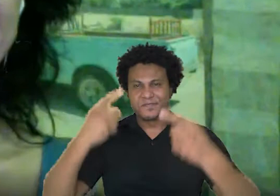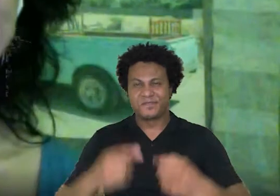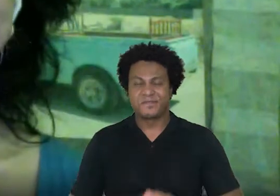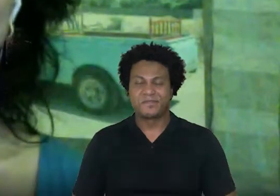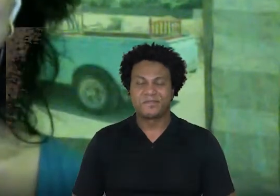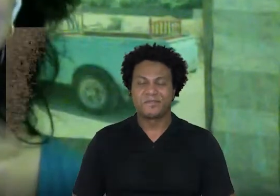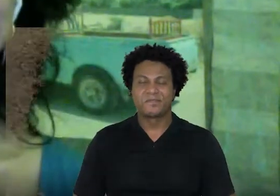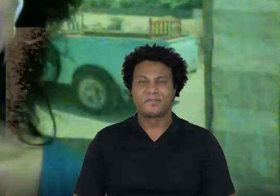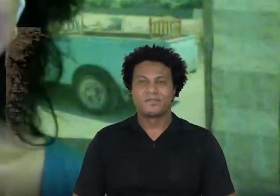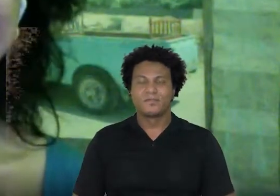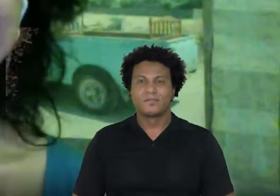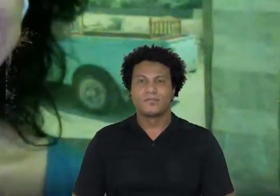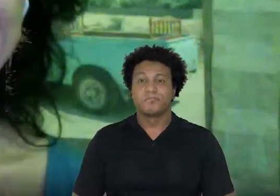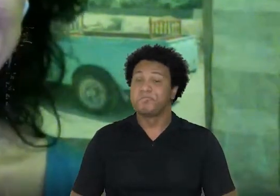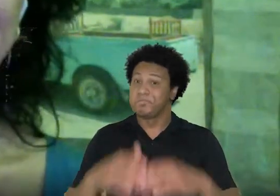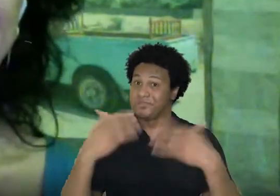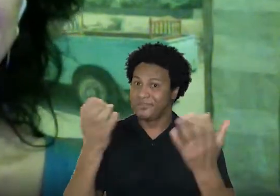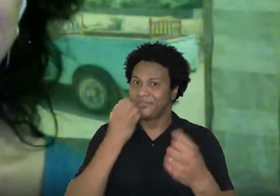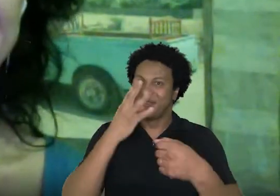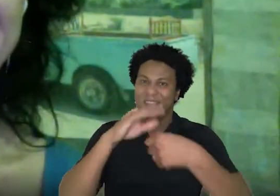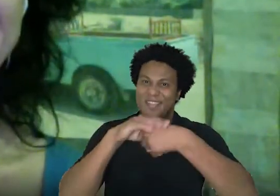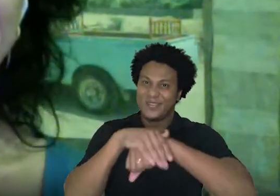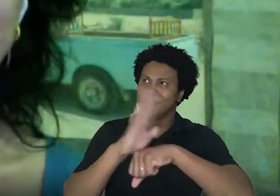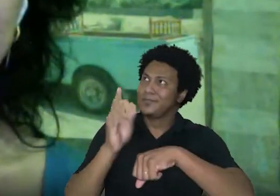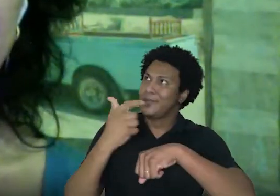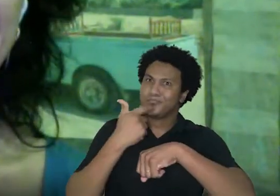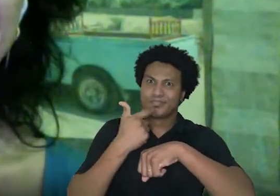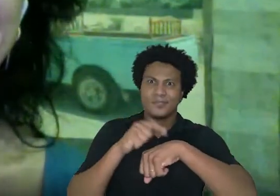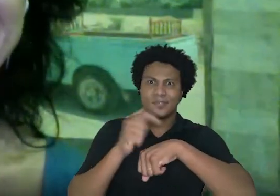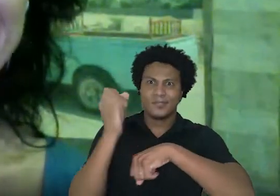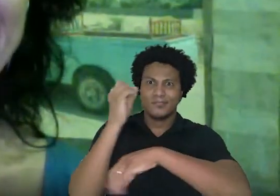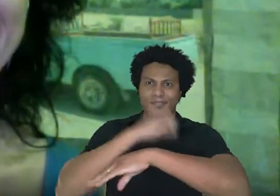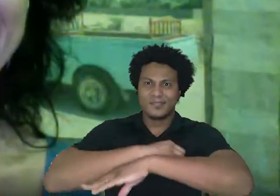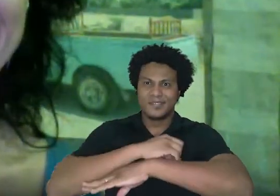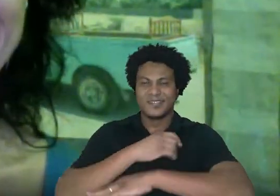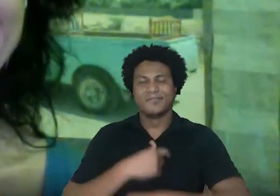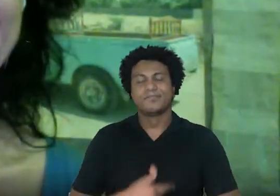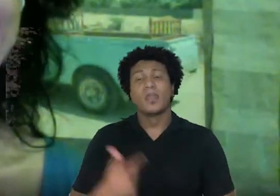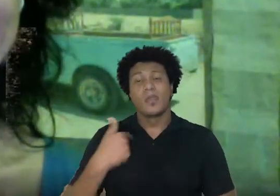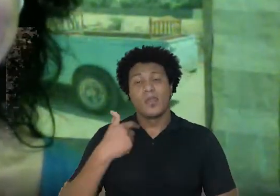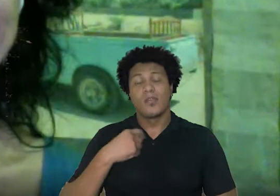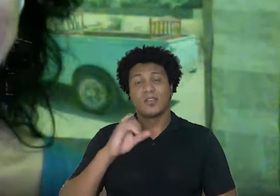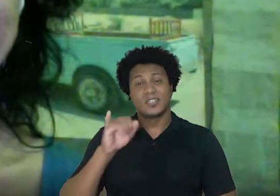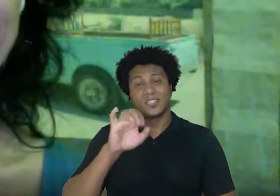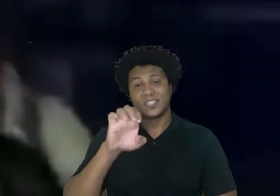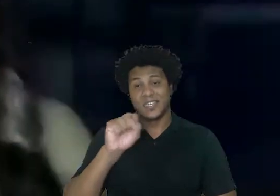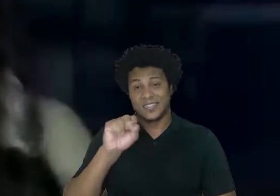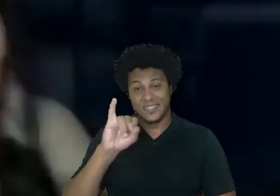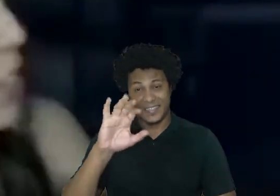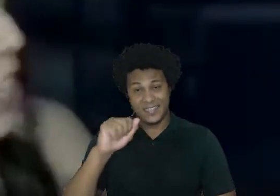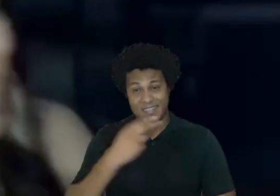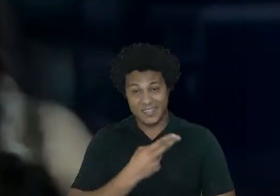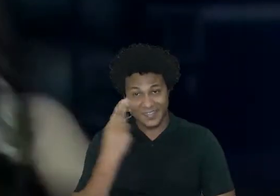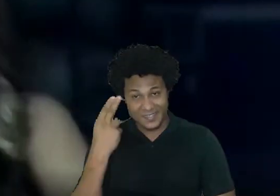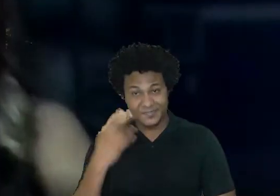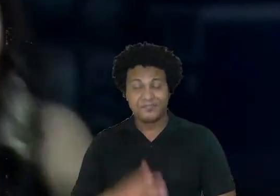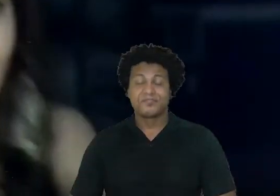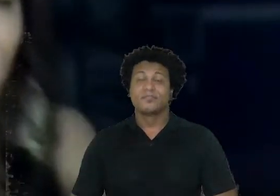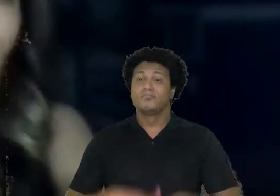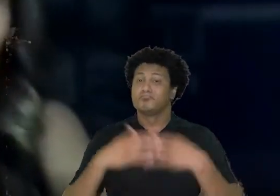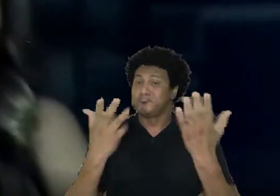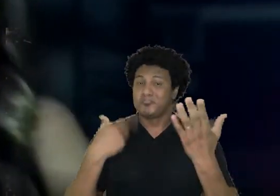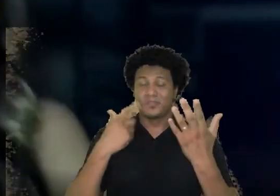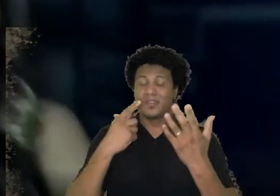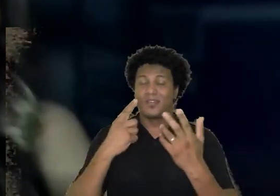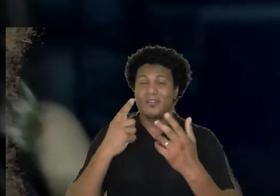nesse quesito, nas criações bombásticas dela. Então, boa noite, gente. É